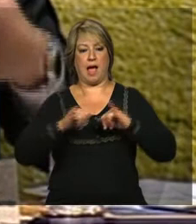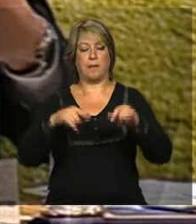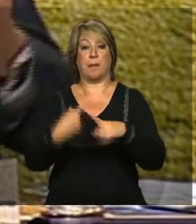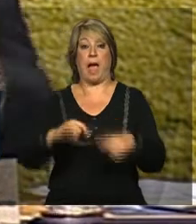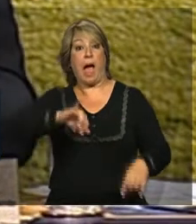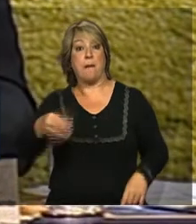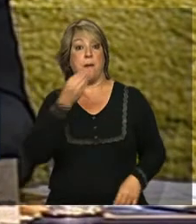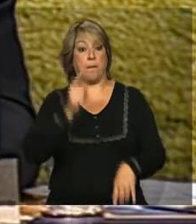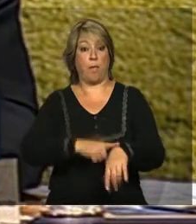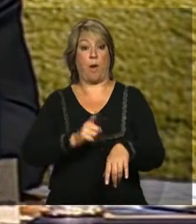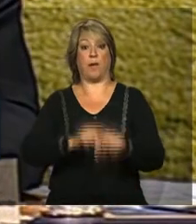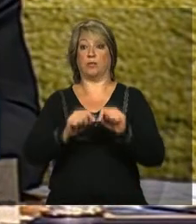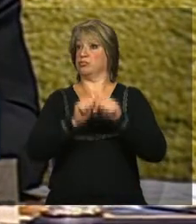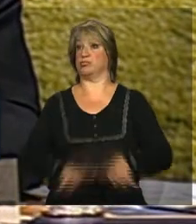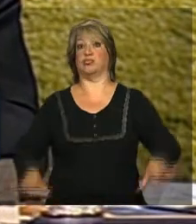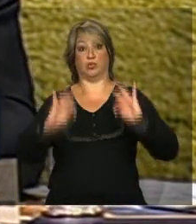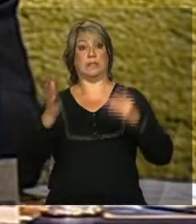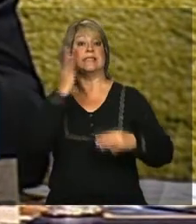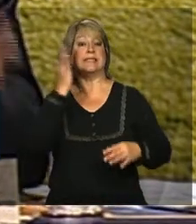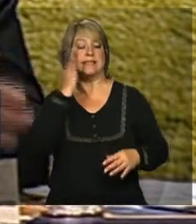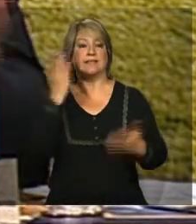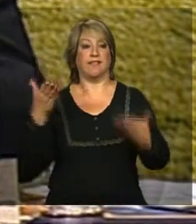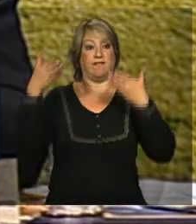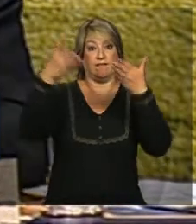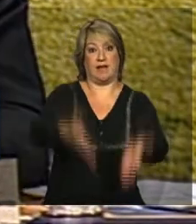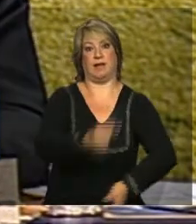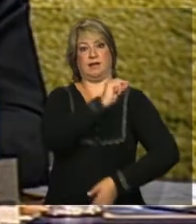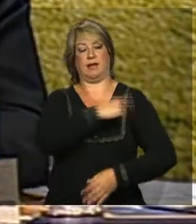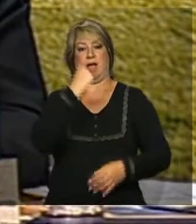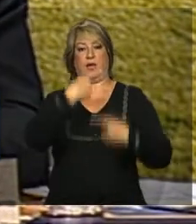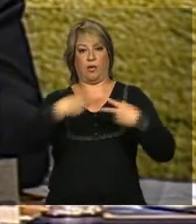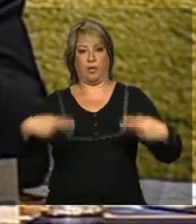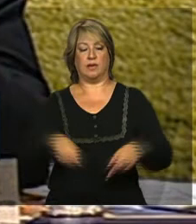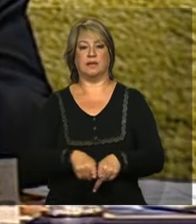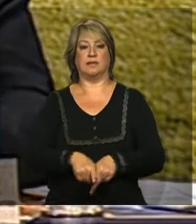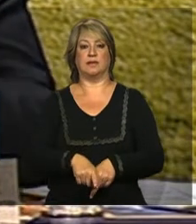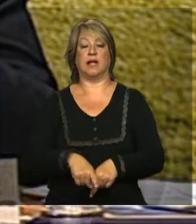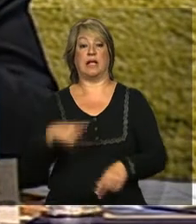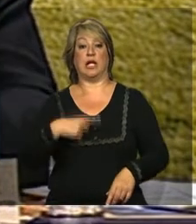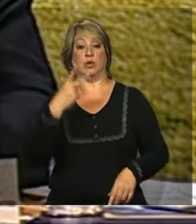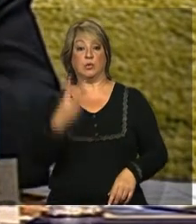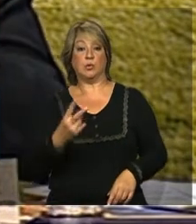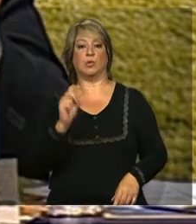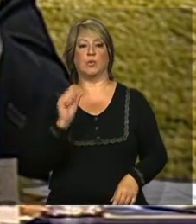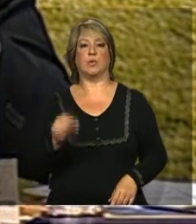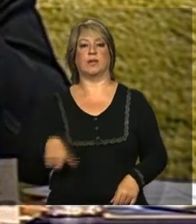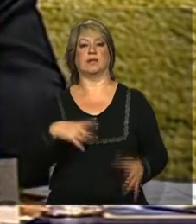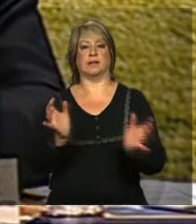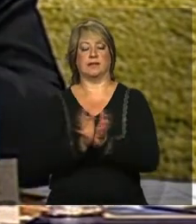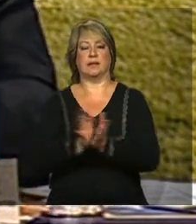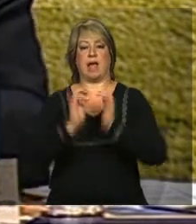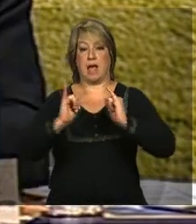você tá aproveitando o momento de mobilização que já existe para faixas etárias que são bastante similares vocês as duas a campanha